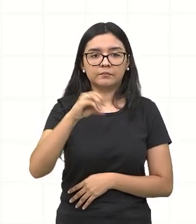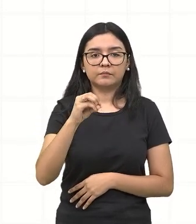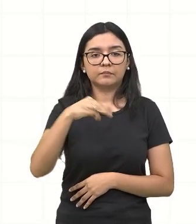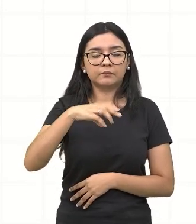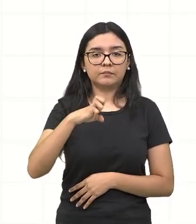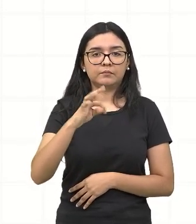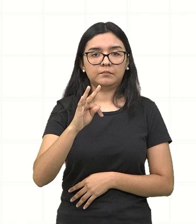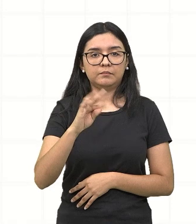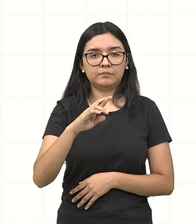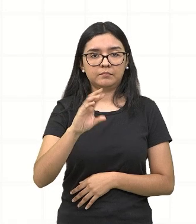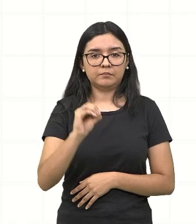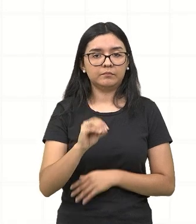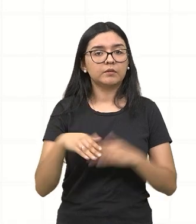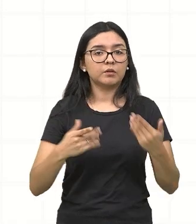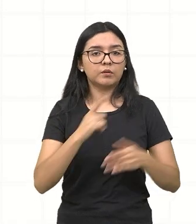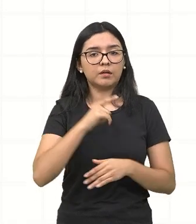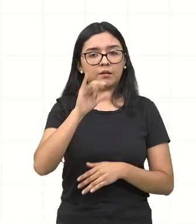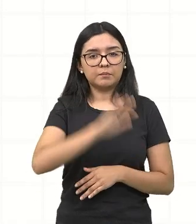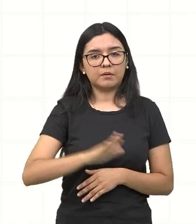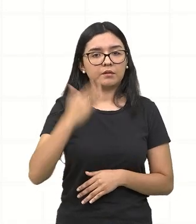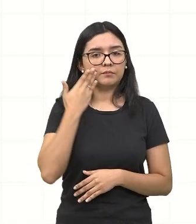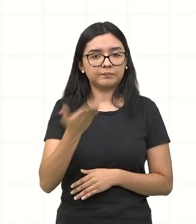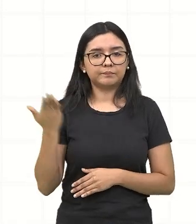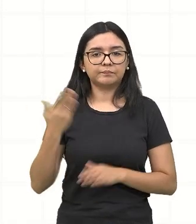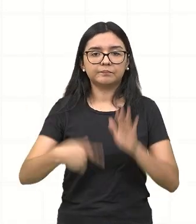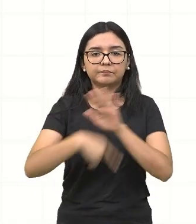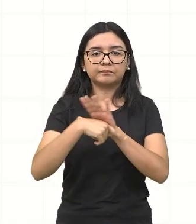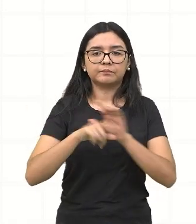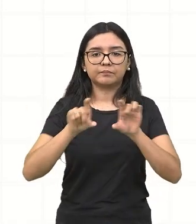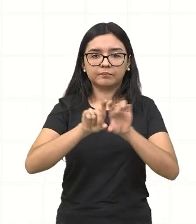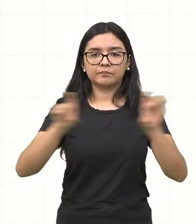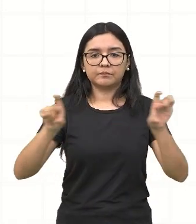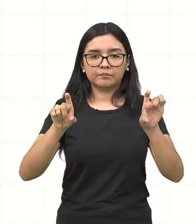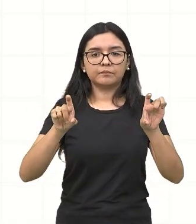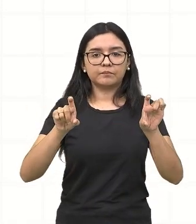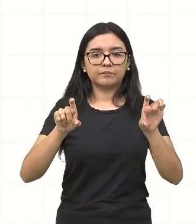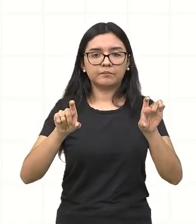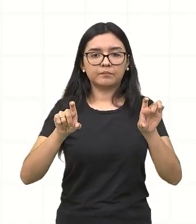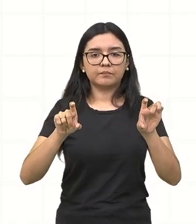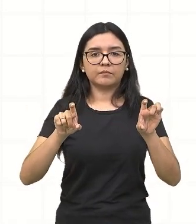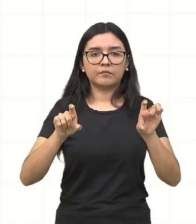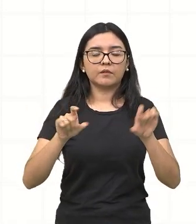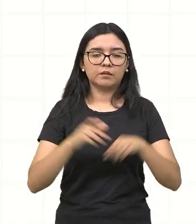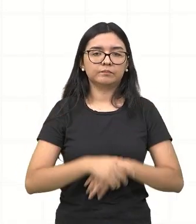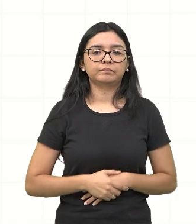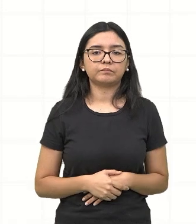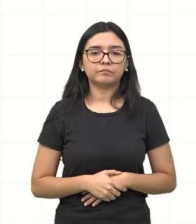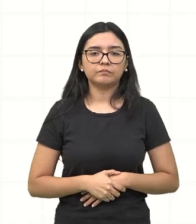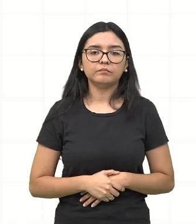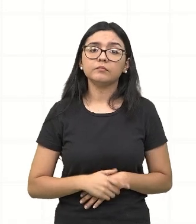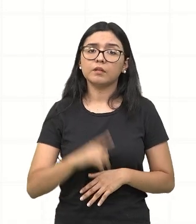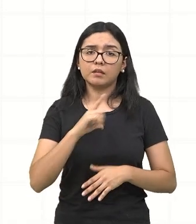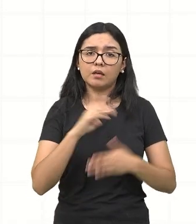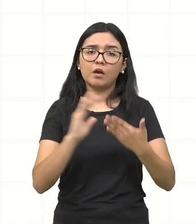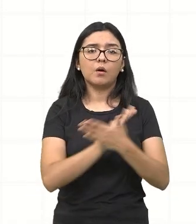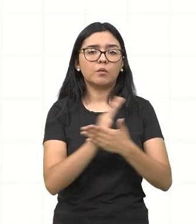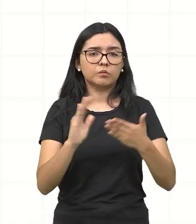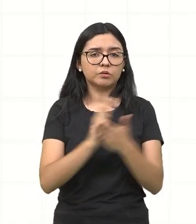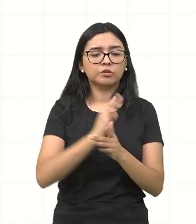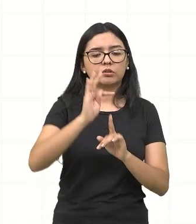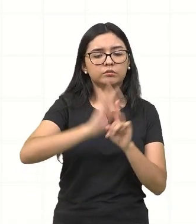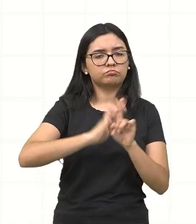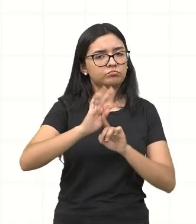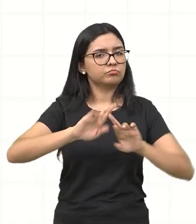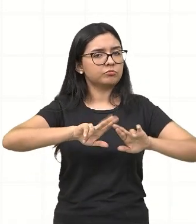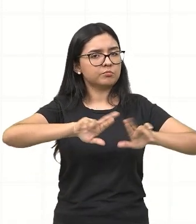eu tenho aqui do meu lado um termômetro. Olha só como esse é um termômetro digital. Tem esse termômetro que tem nas